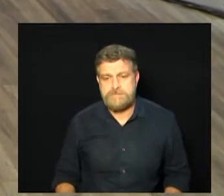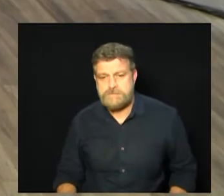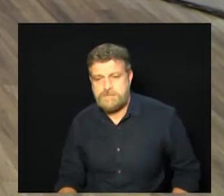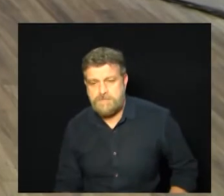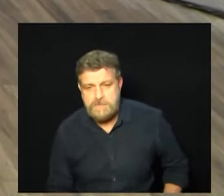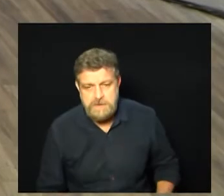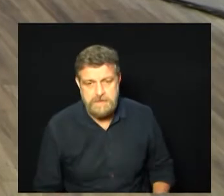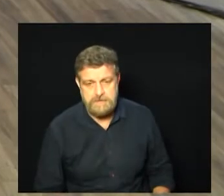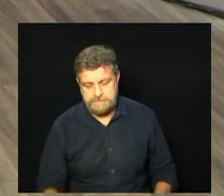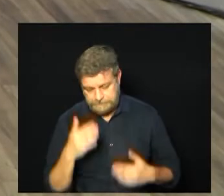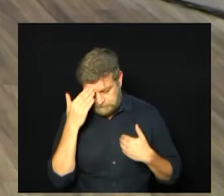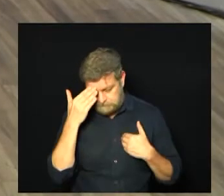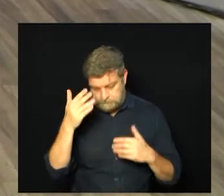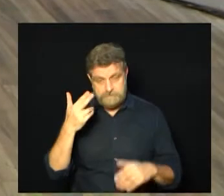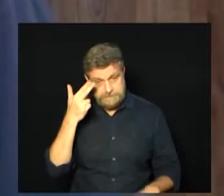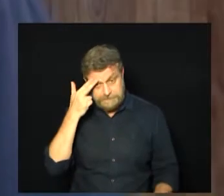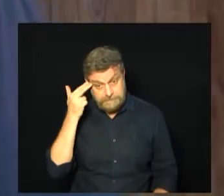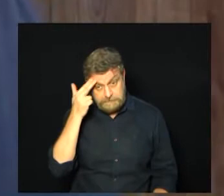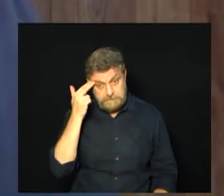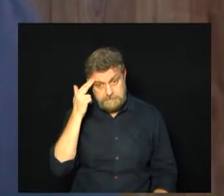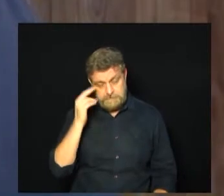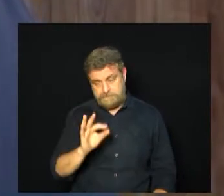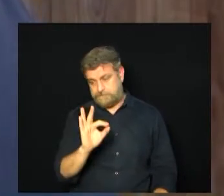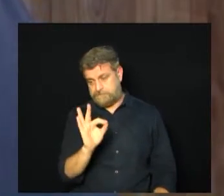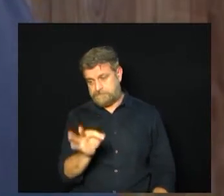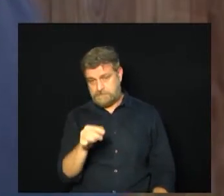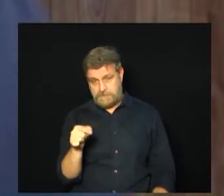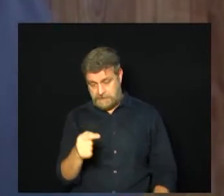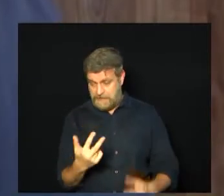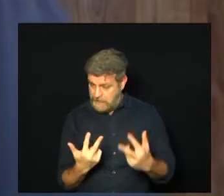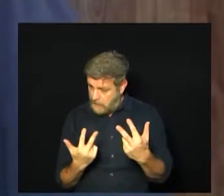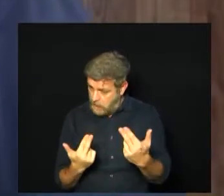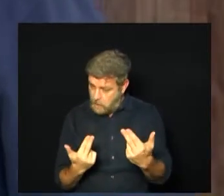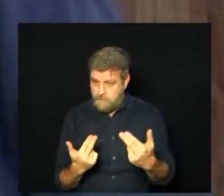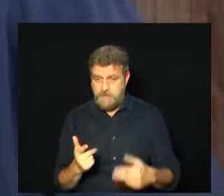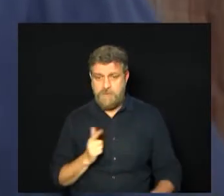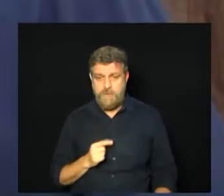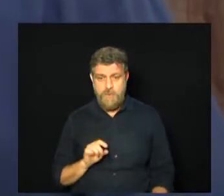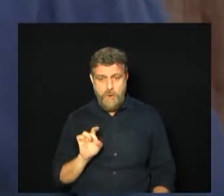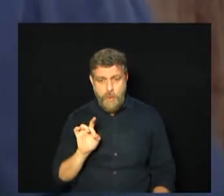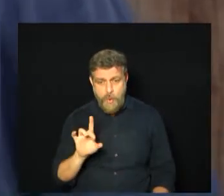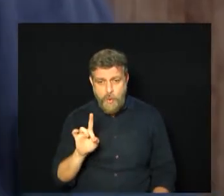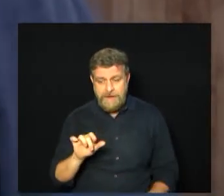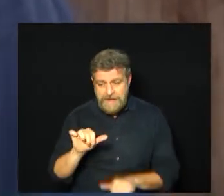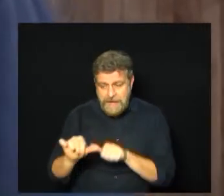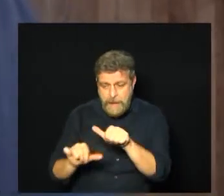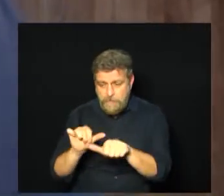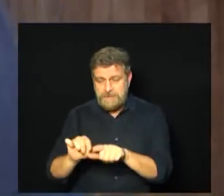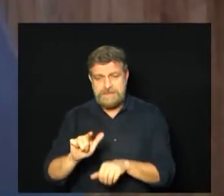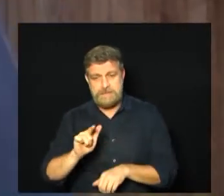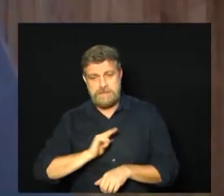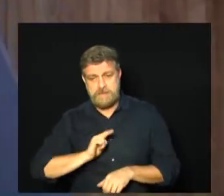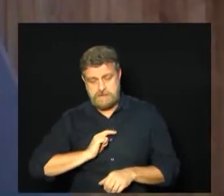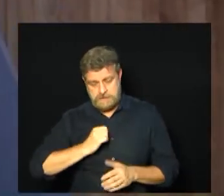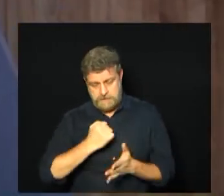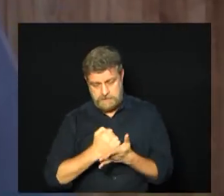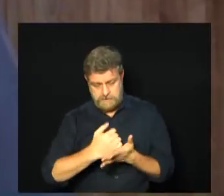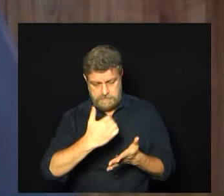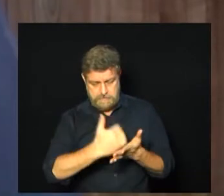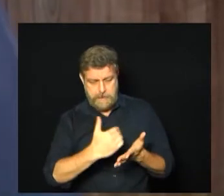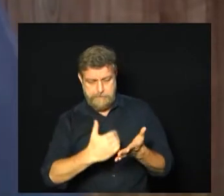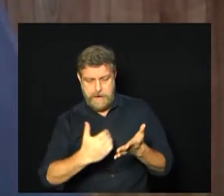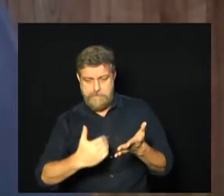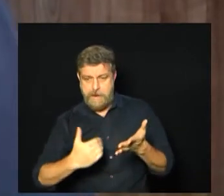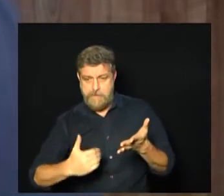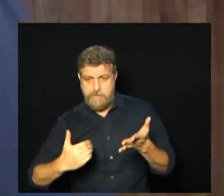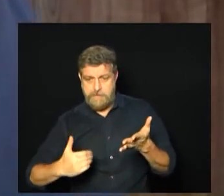Obrigado, Gabriel. Então, é exatamente o que você disse, quer dizer, o único item que sofre mudança nesse protocolo é em relação a